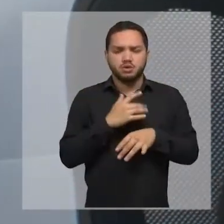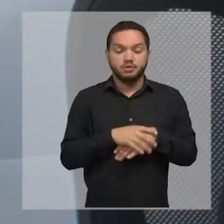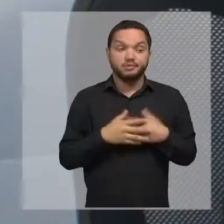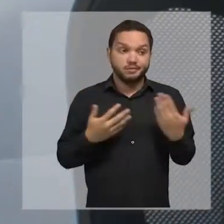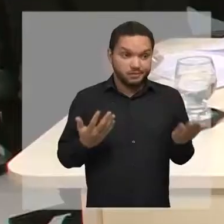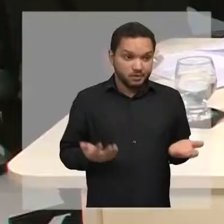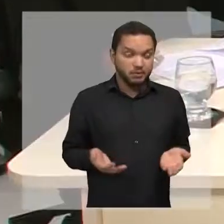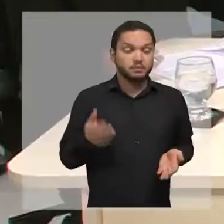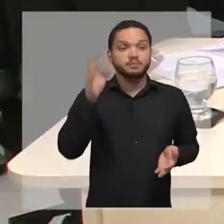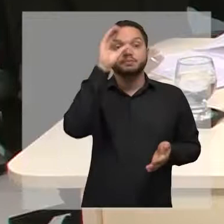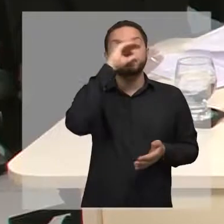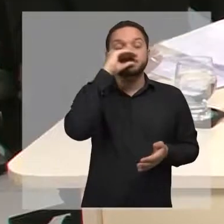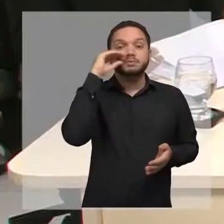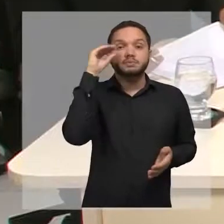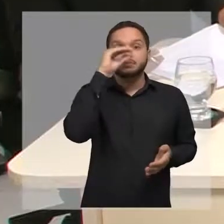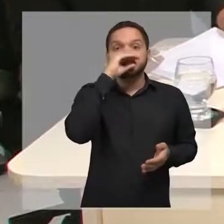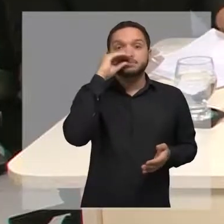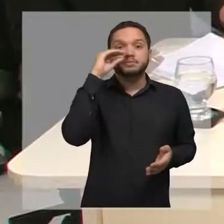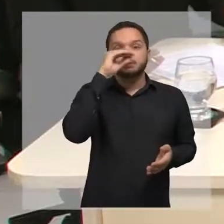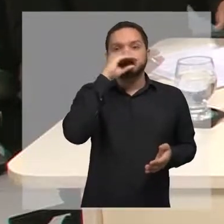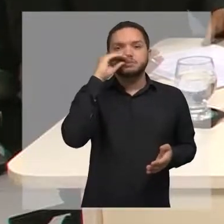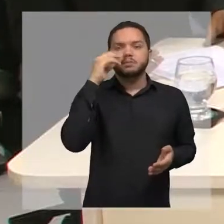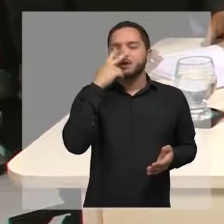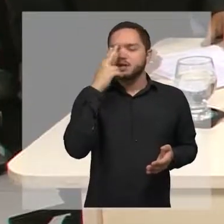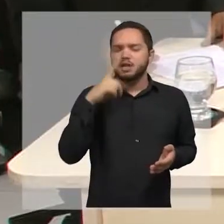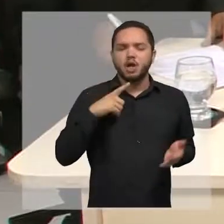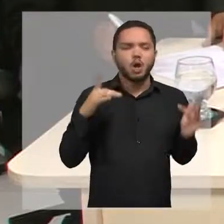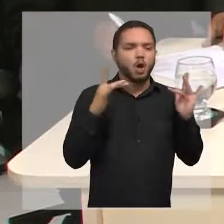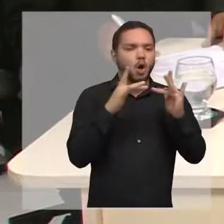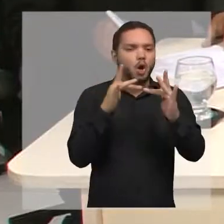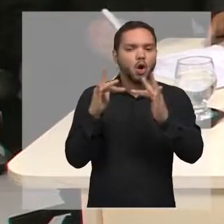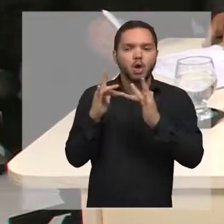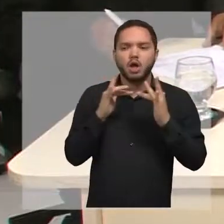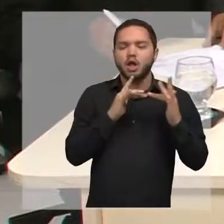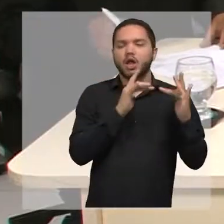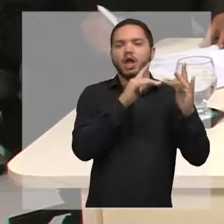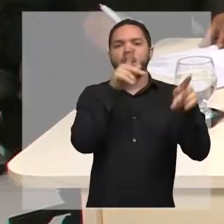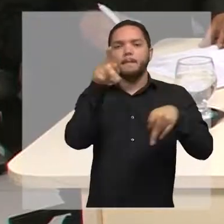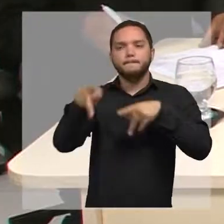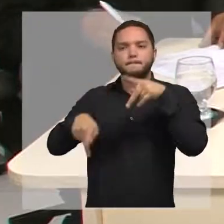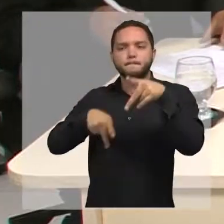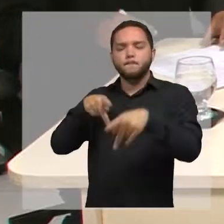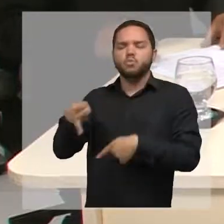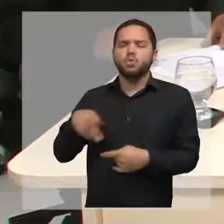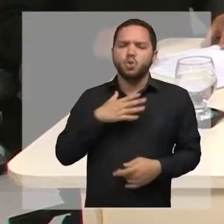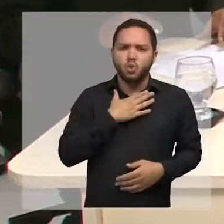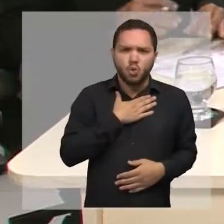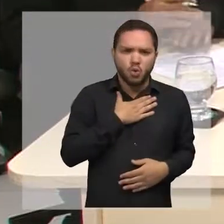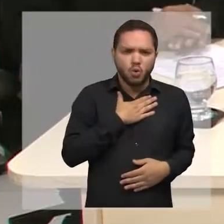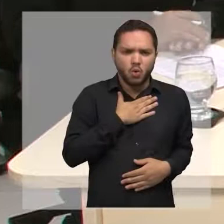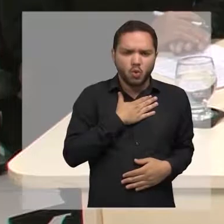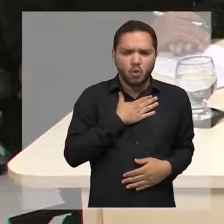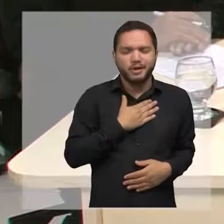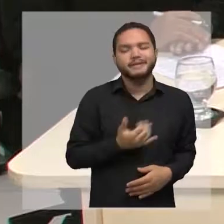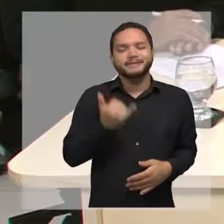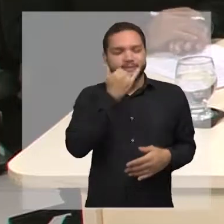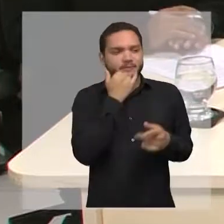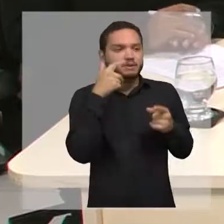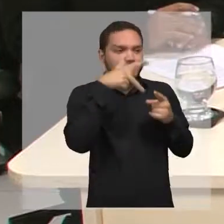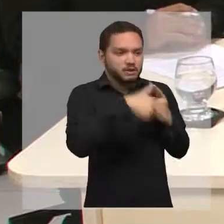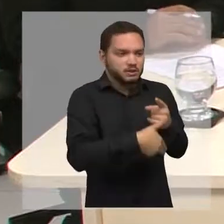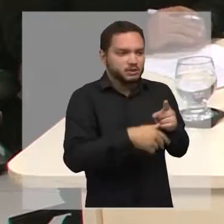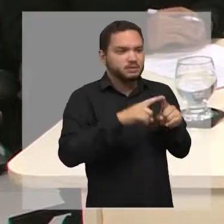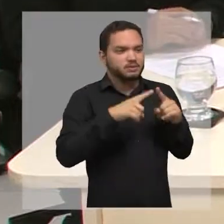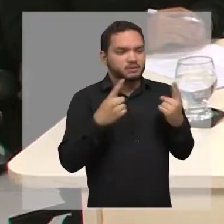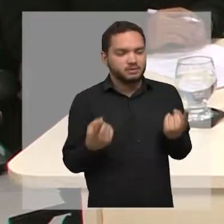Henrique é um vereador de povão, gosta de estar junto ao povo. É verdade. Né? Eu e o Paulo, desculpe, Isaac, te